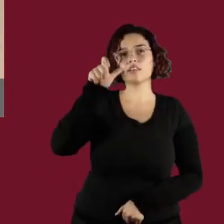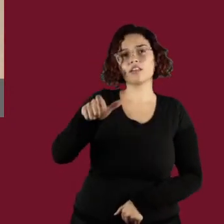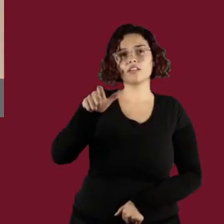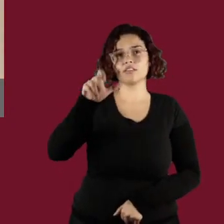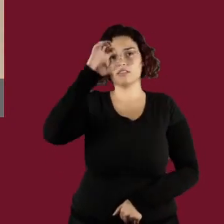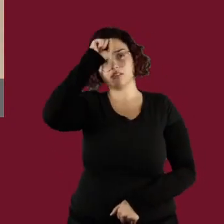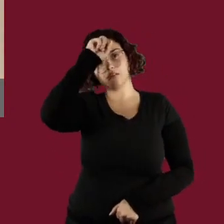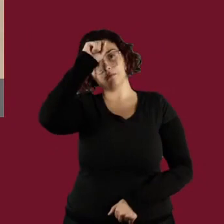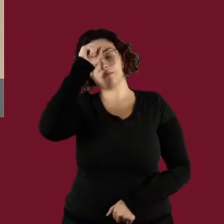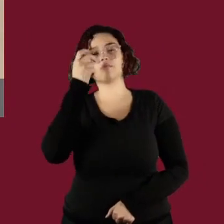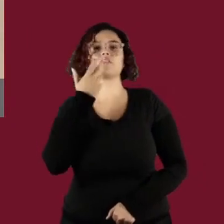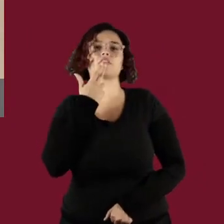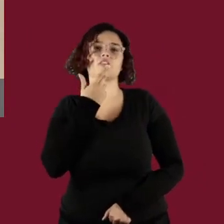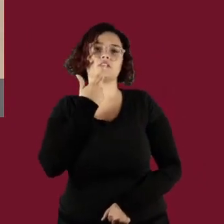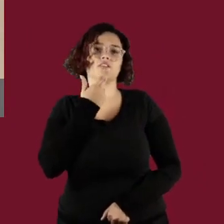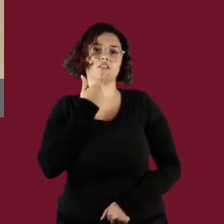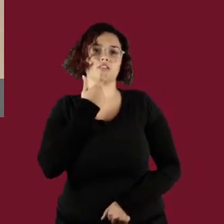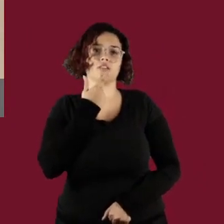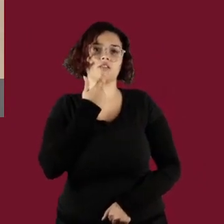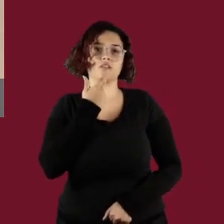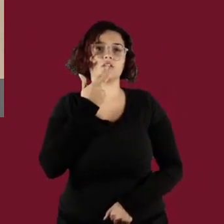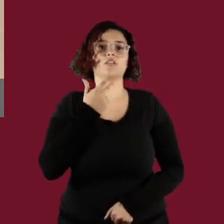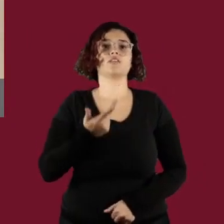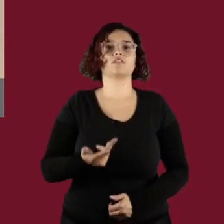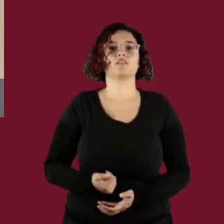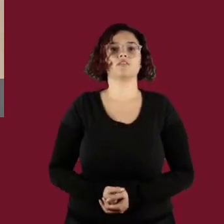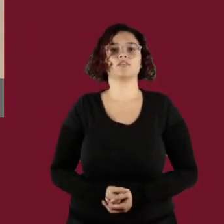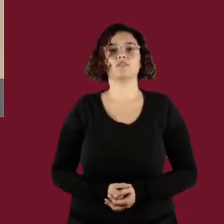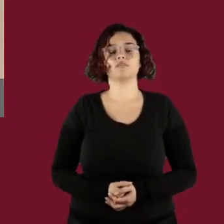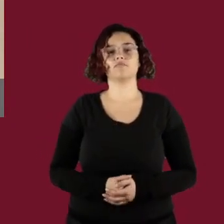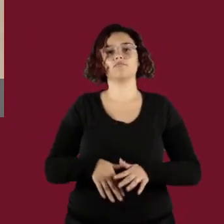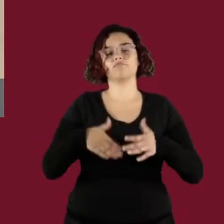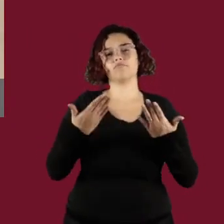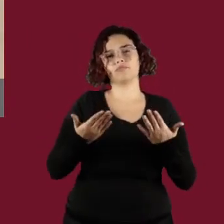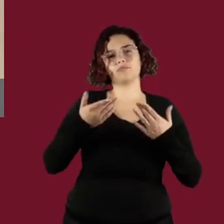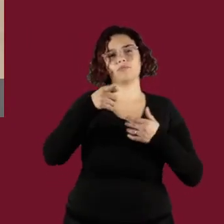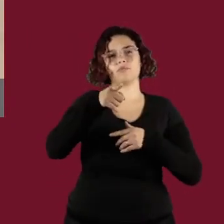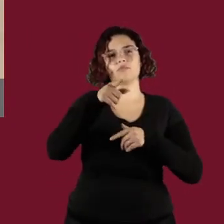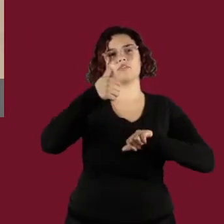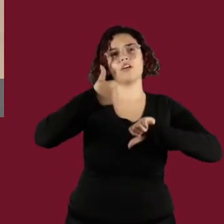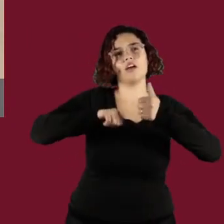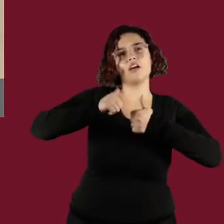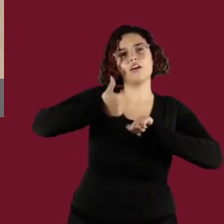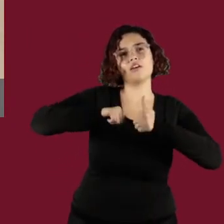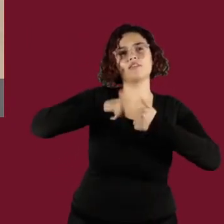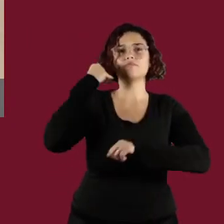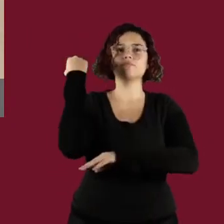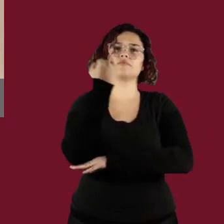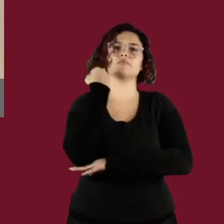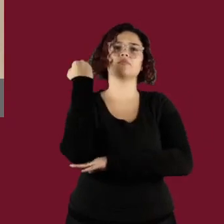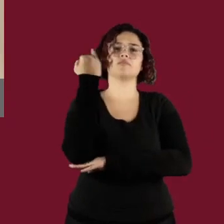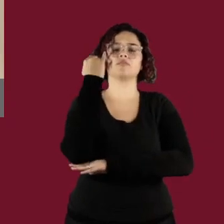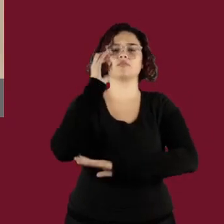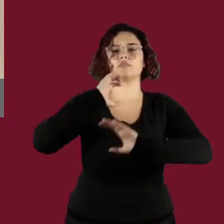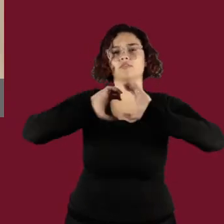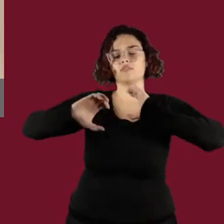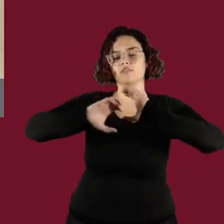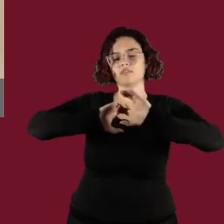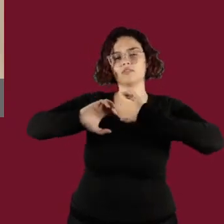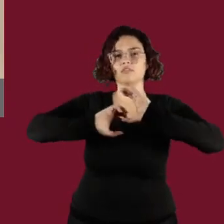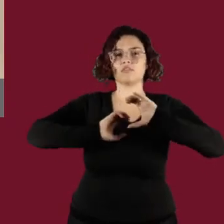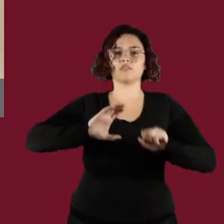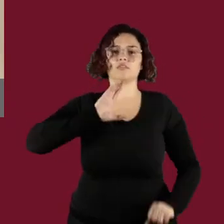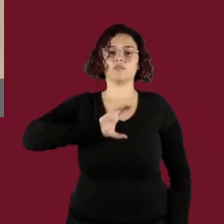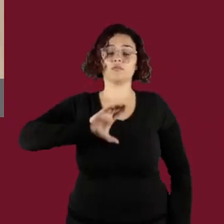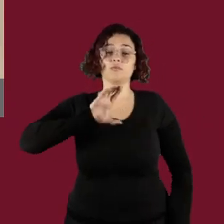né? Como plataforma multimídia, eu gostaria que vocês avaliassem a relevância da comunicação em português pelas